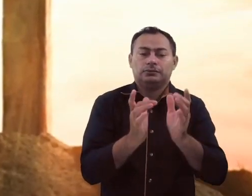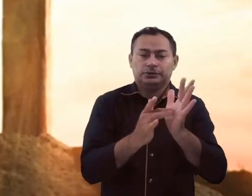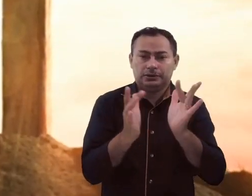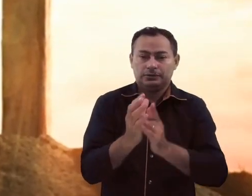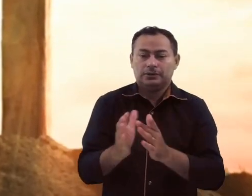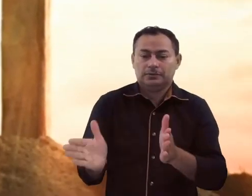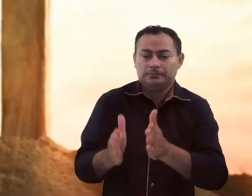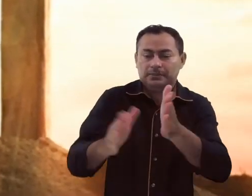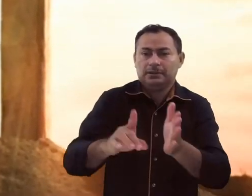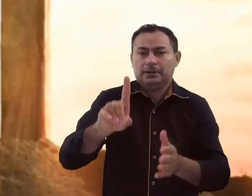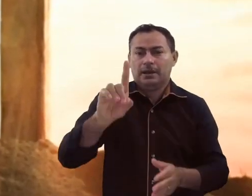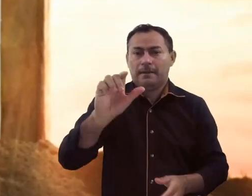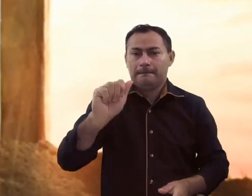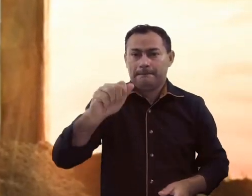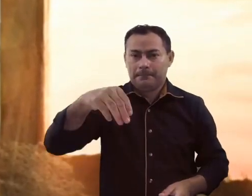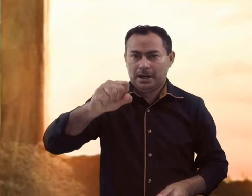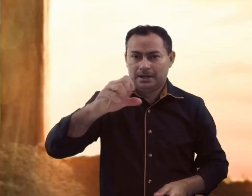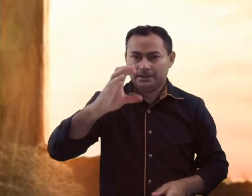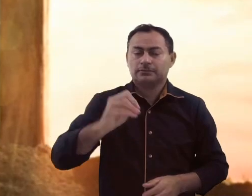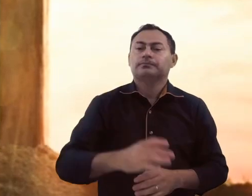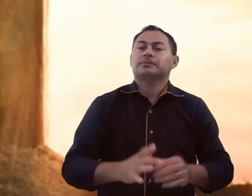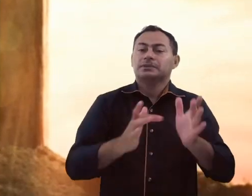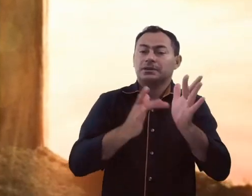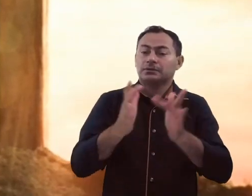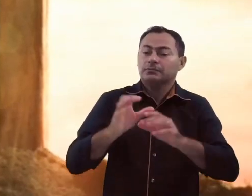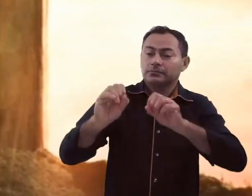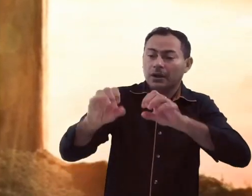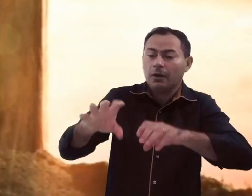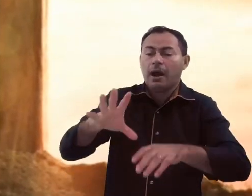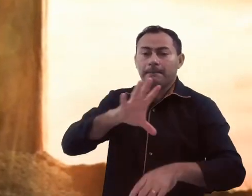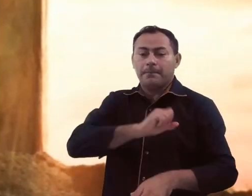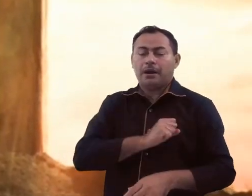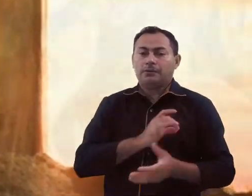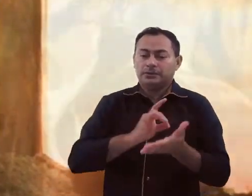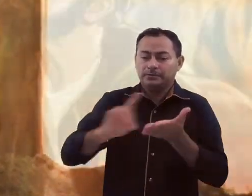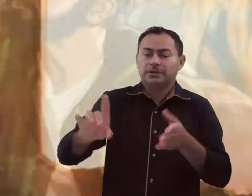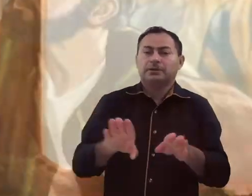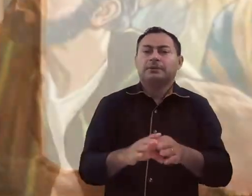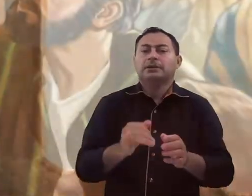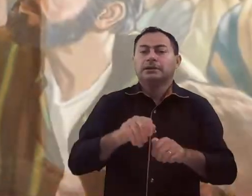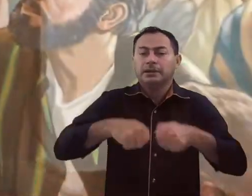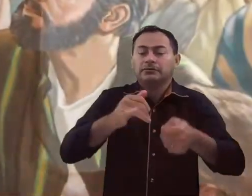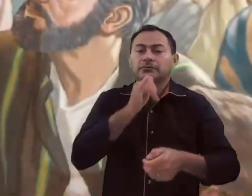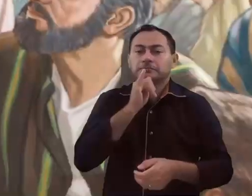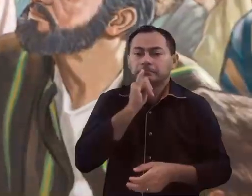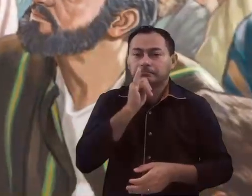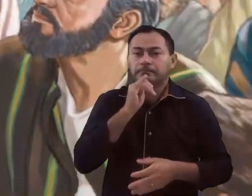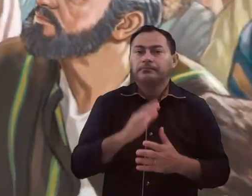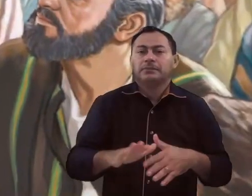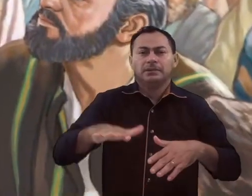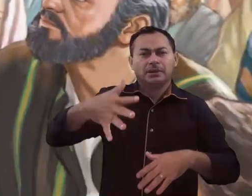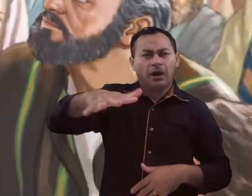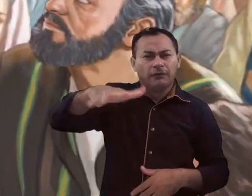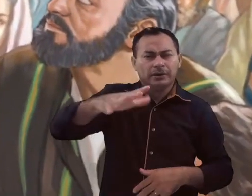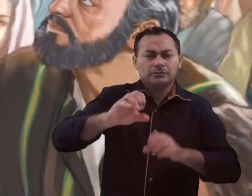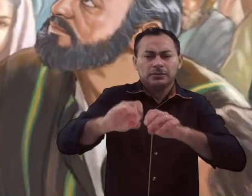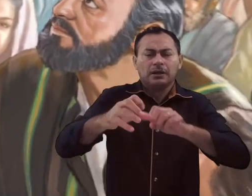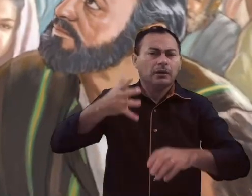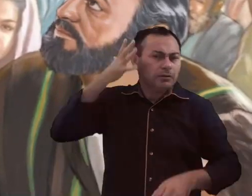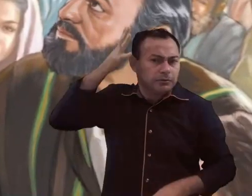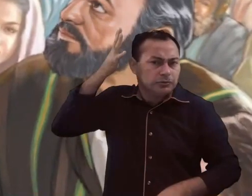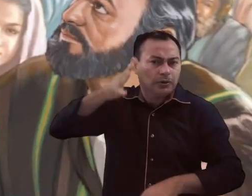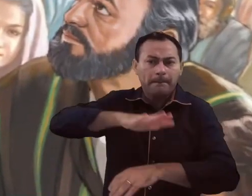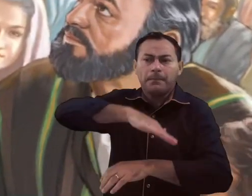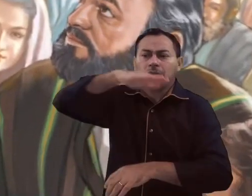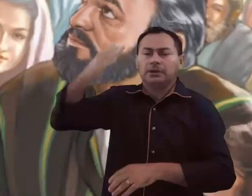de Damasco. Jesus ensinou a amar os inimigos, dando o exemplo e também o seu ensino. Talvez o ensino